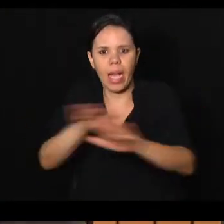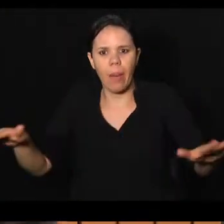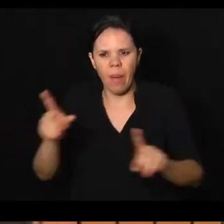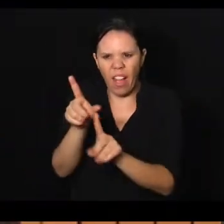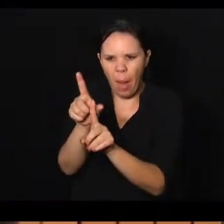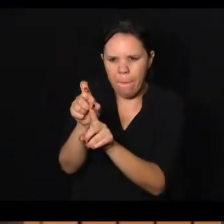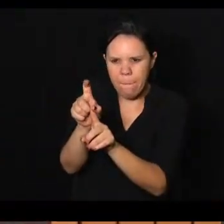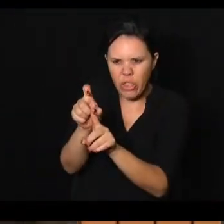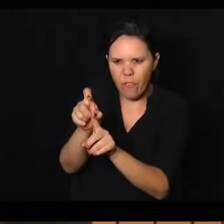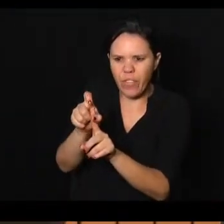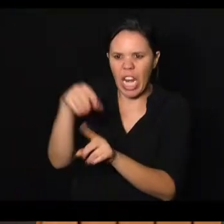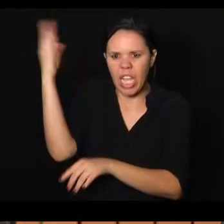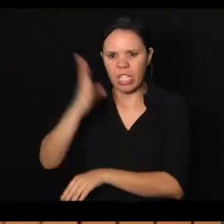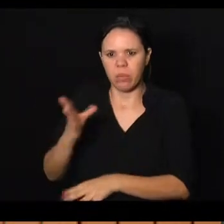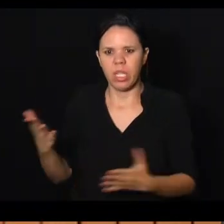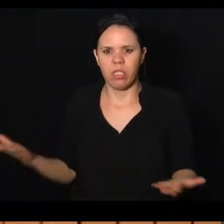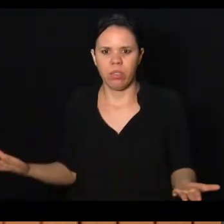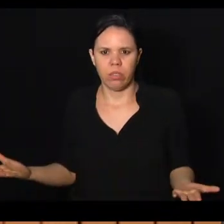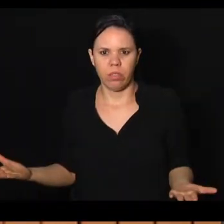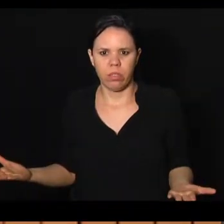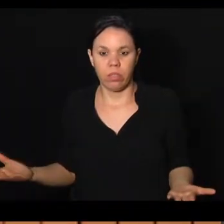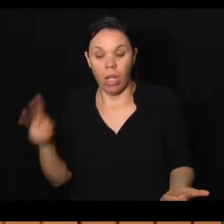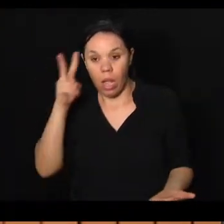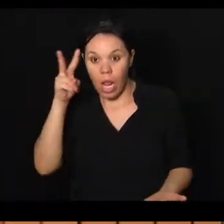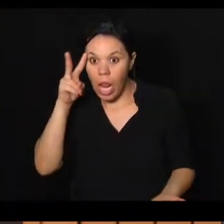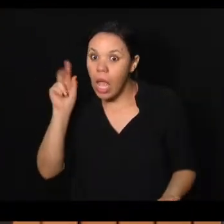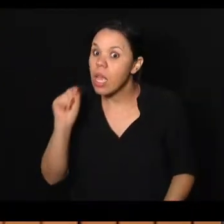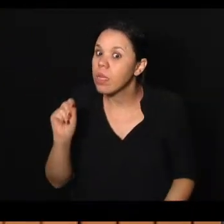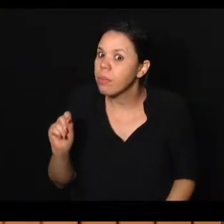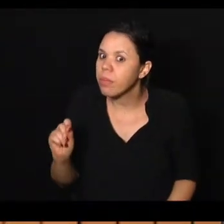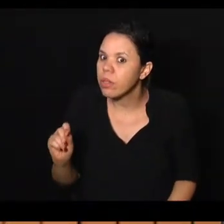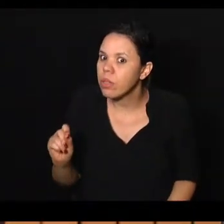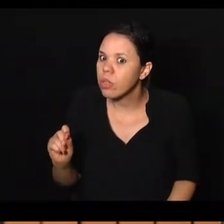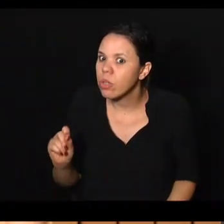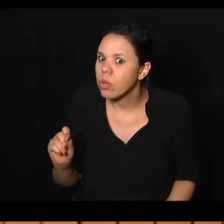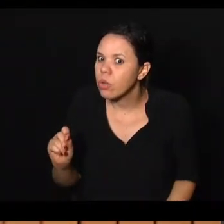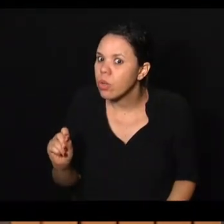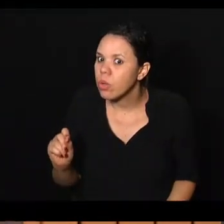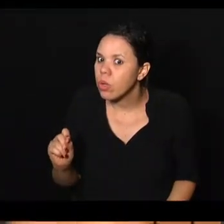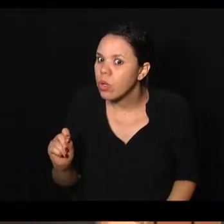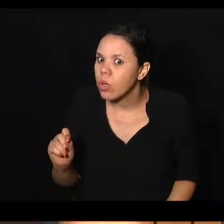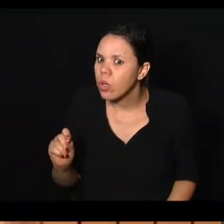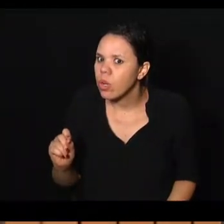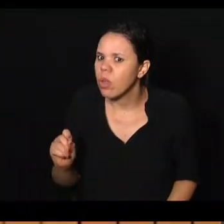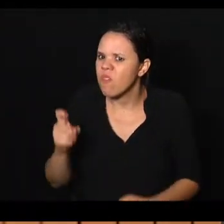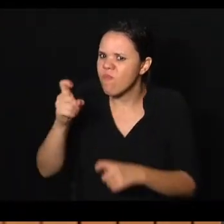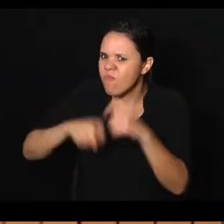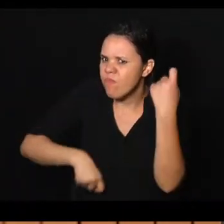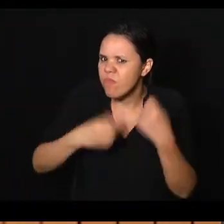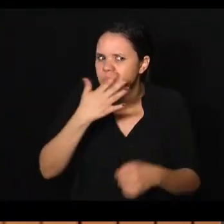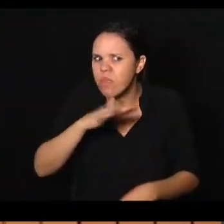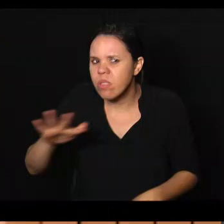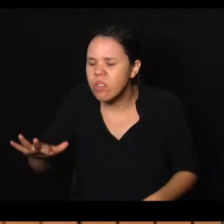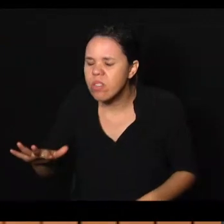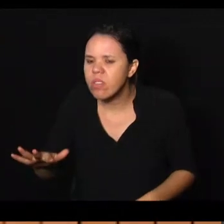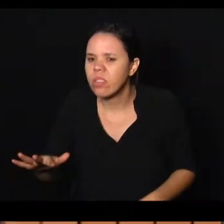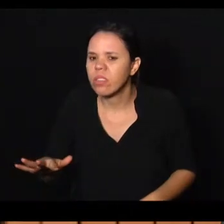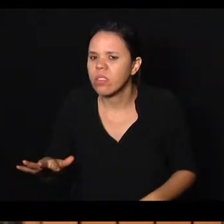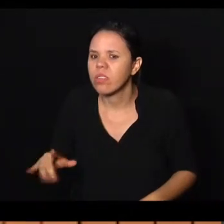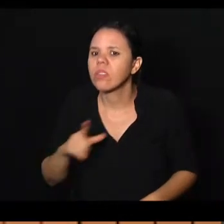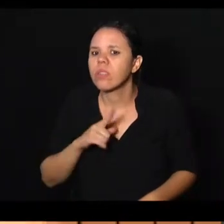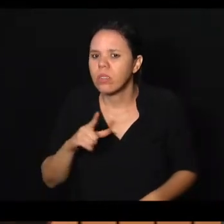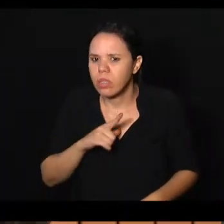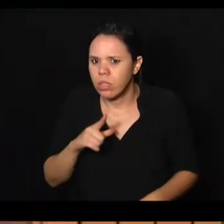pedofilia nesse Brasil? Senhores, lembre de uma coisa: no quesito abuso sexual de criança, tem